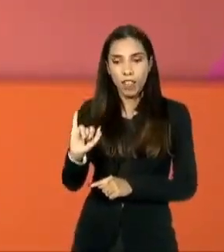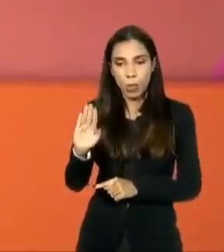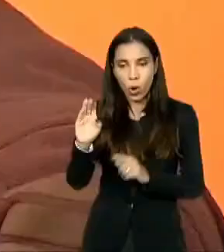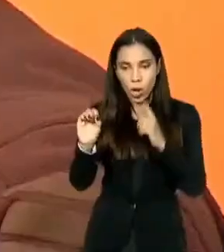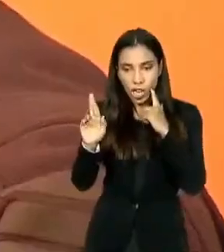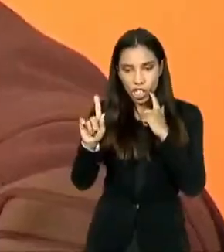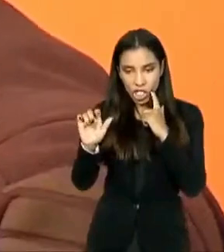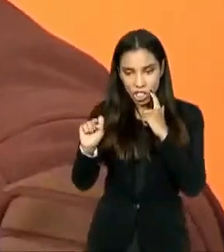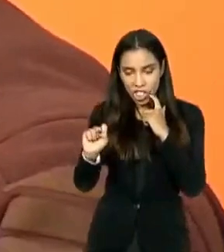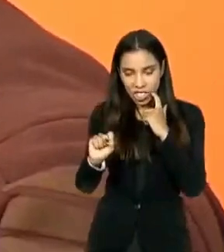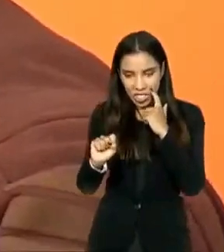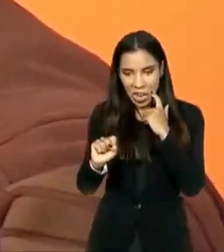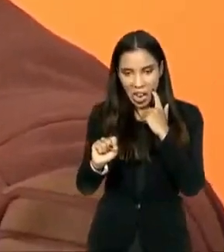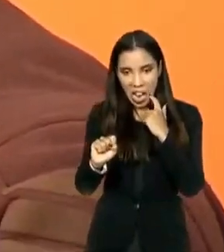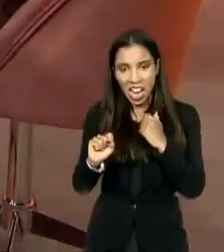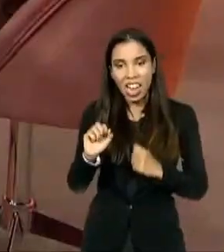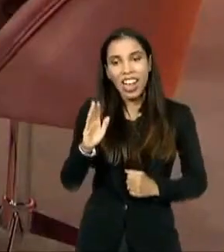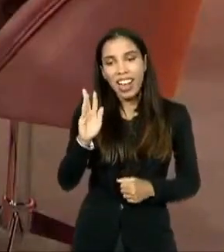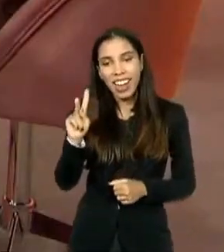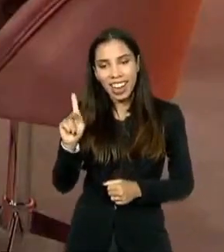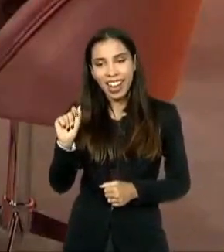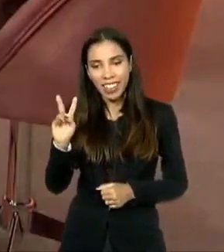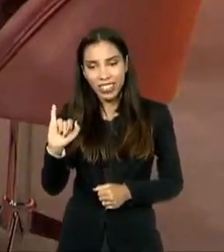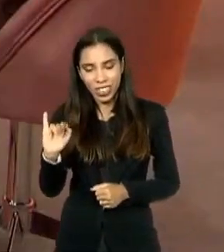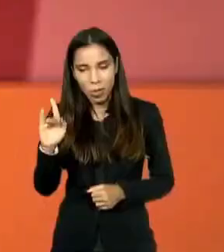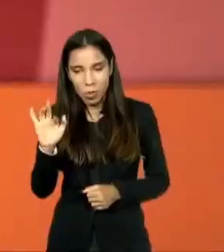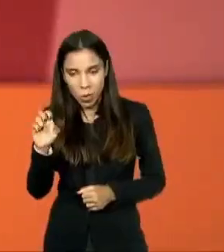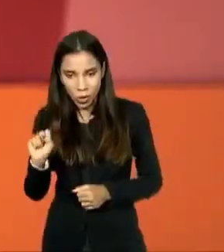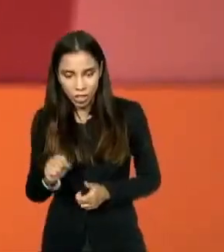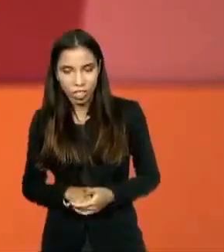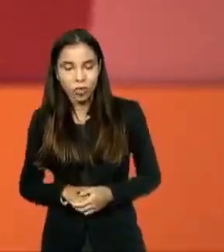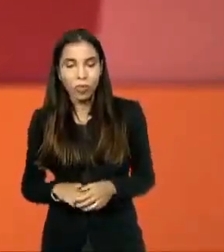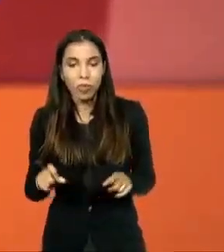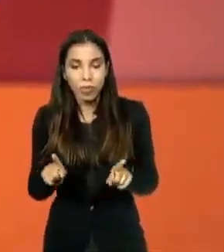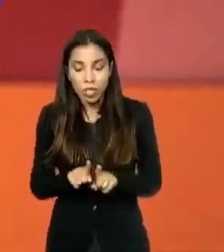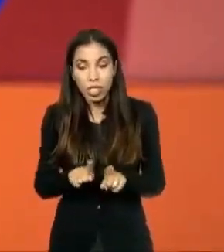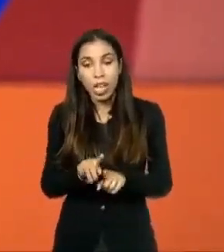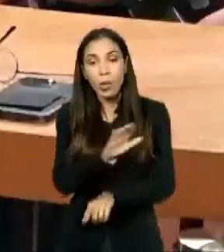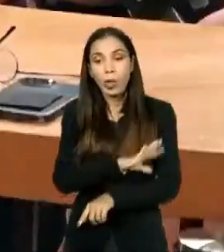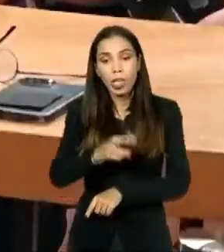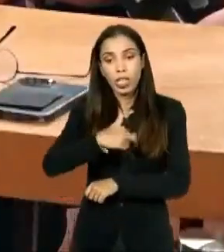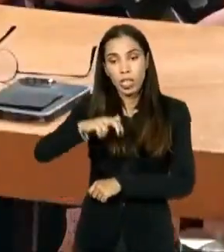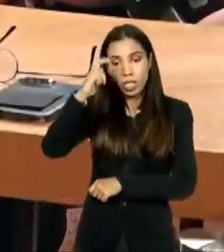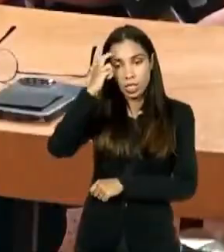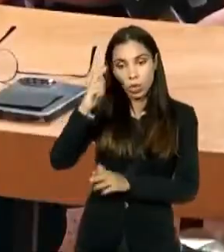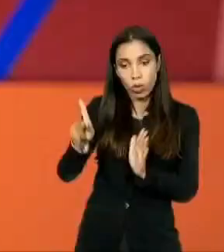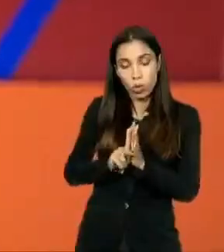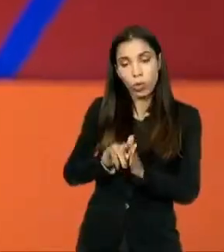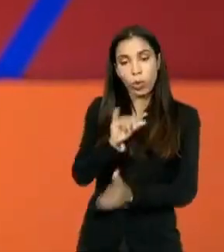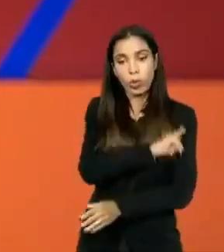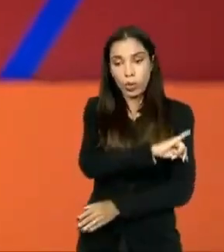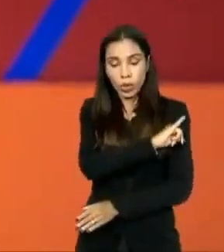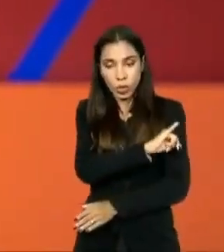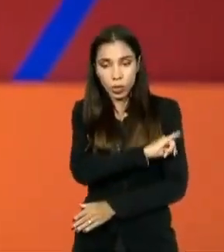Cavi Borges. Olha, uma pessoa Borges carioca, extremamente importante para a cultura, né? Do Rio de Janeiro, um guerreiro.